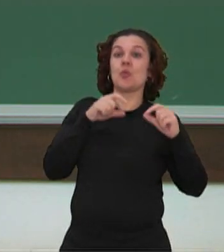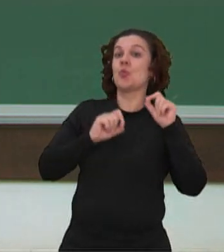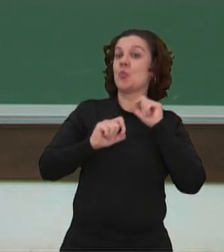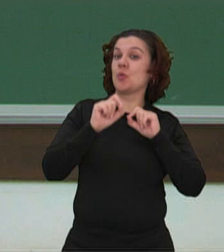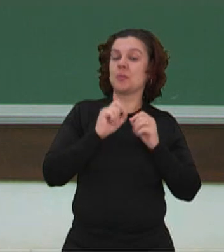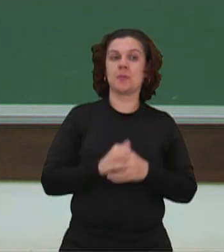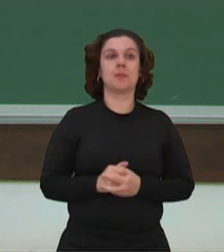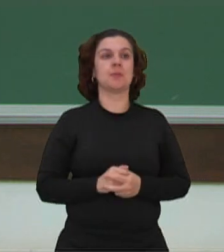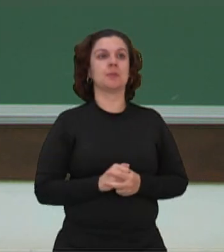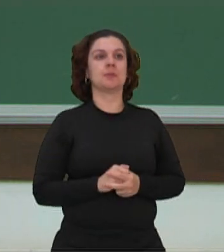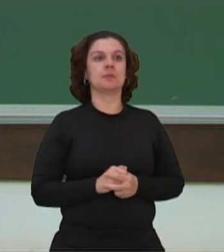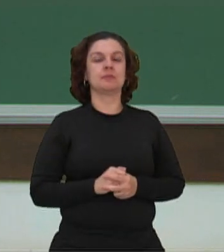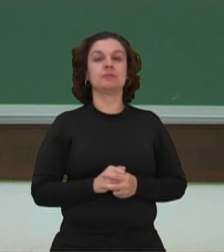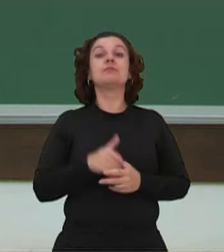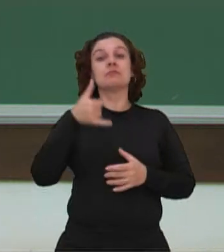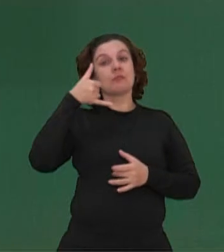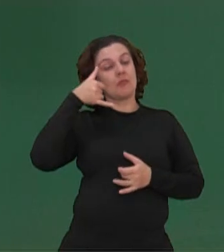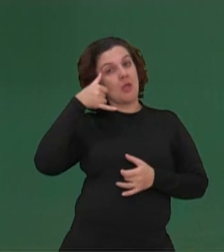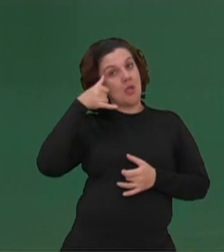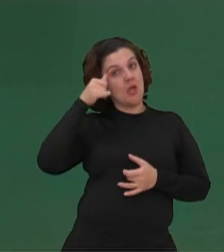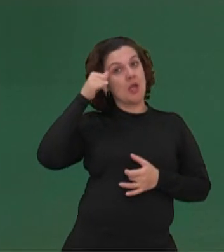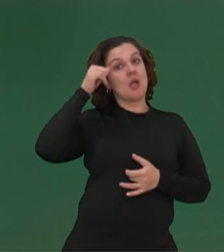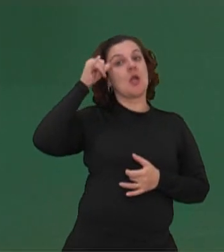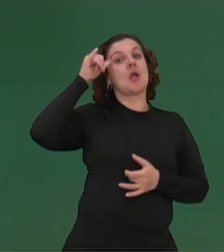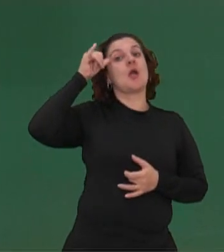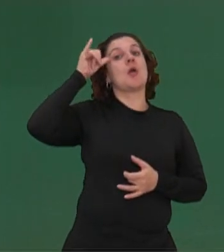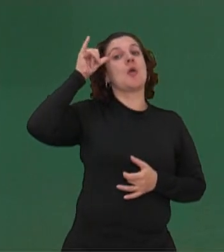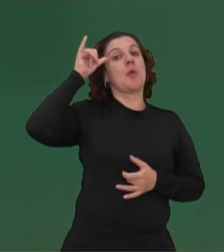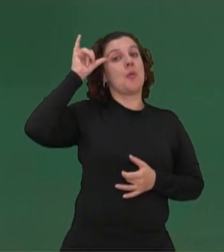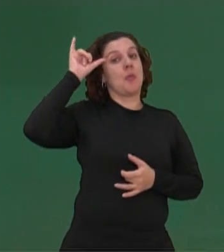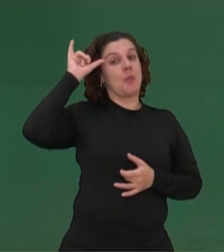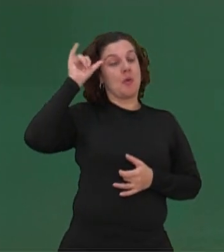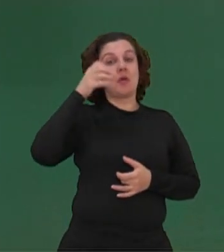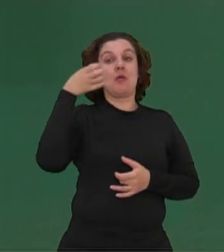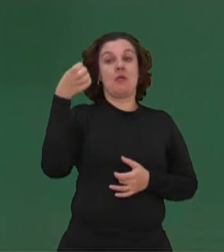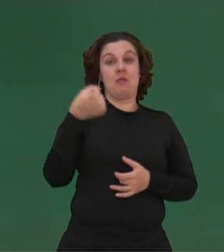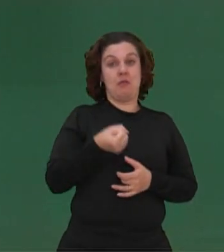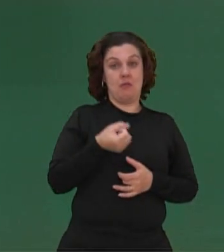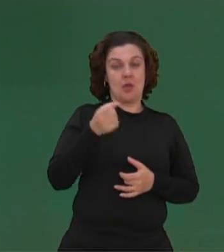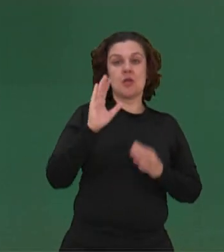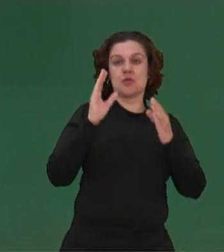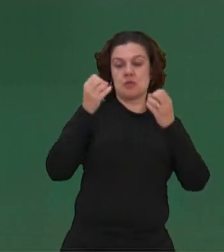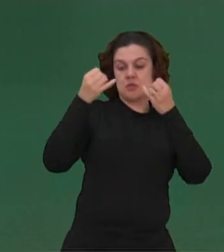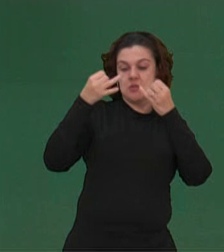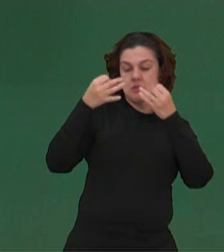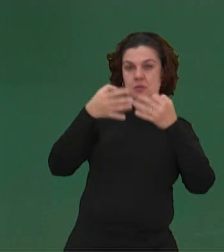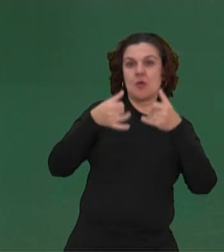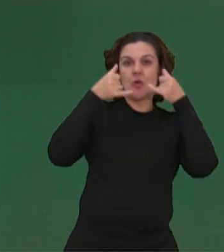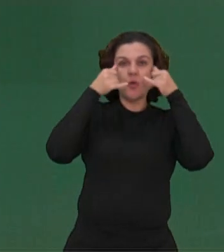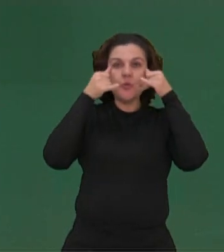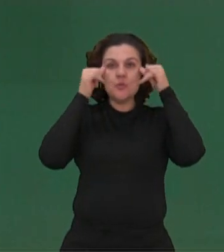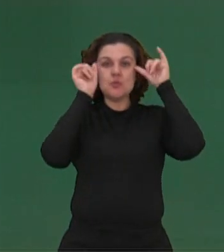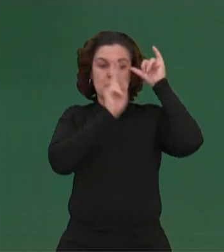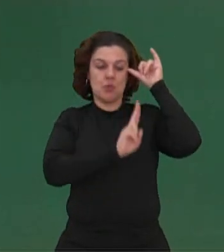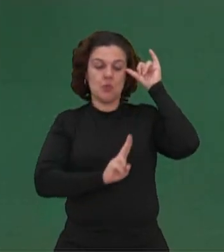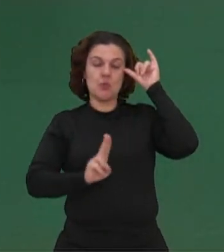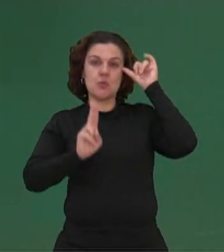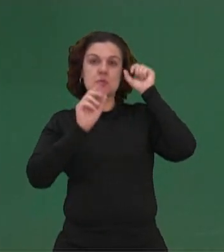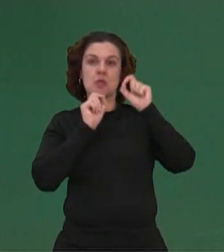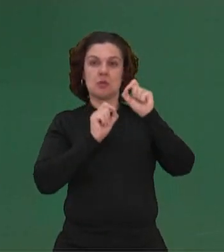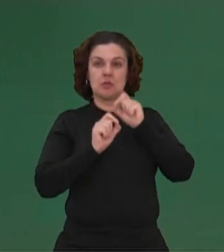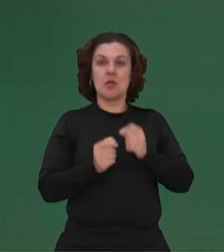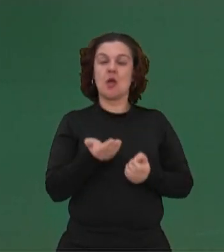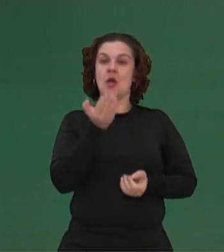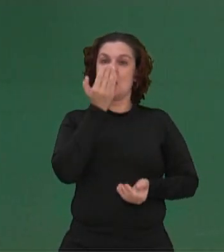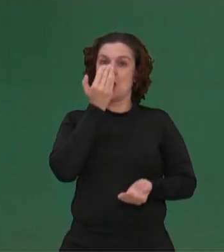aí. Então, pecuária, muito ligada à produção de açúcar, como a gente viu na imagem, os bois sendo usados além